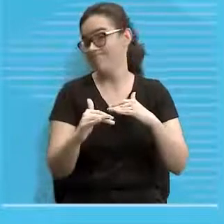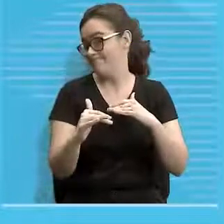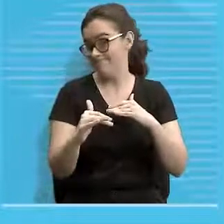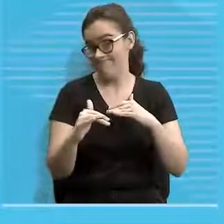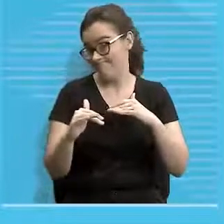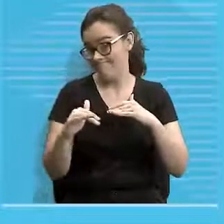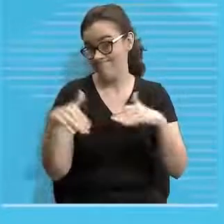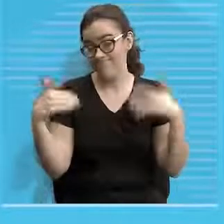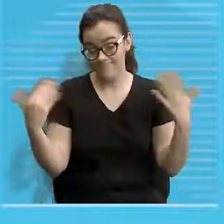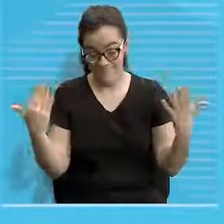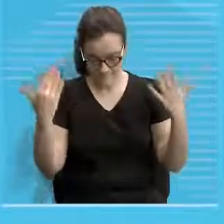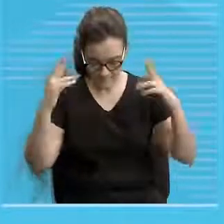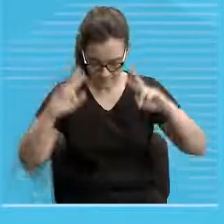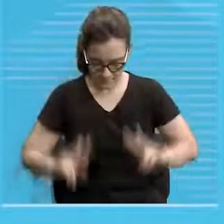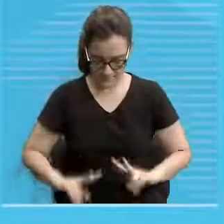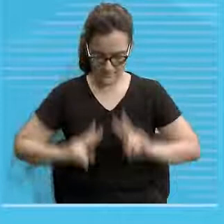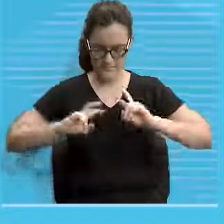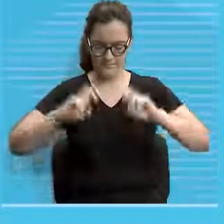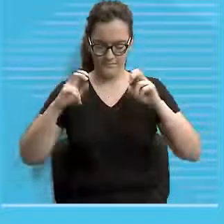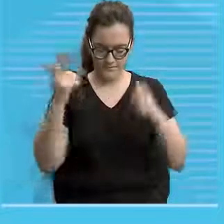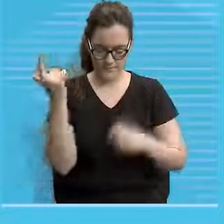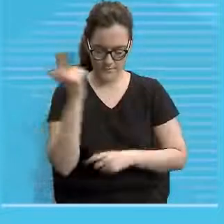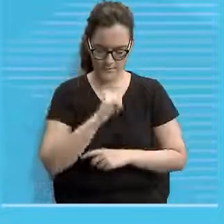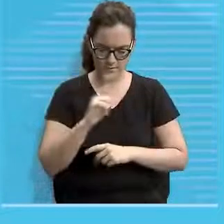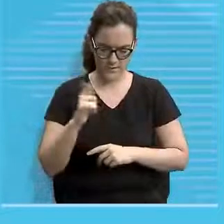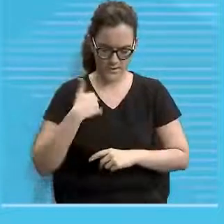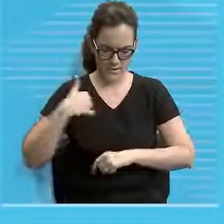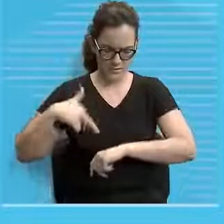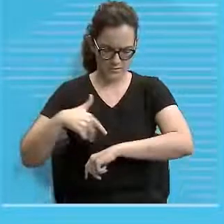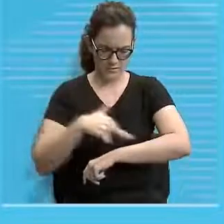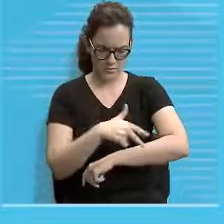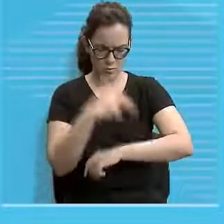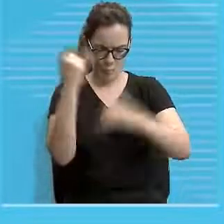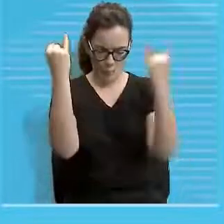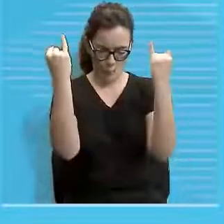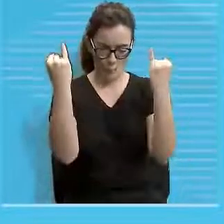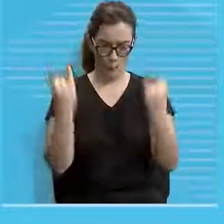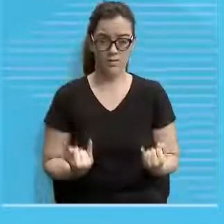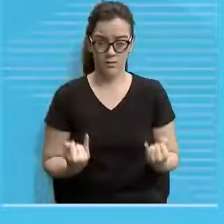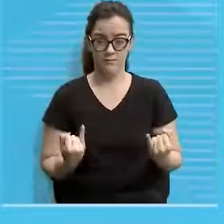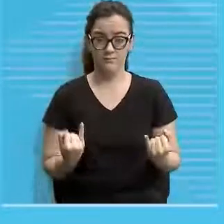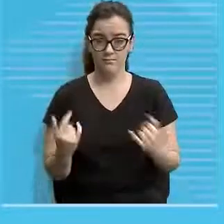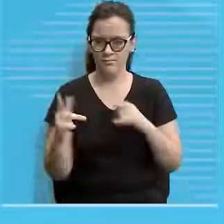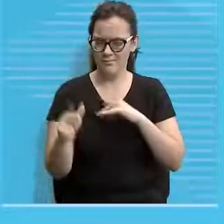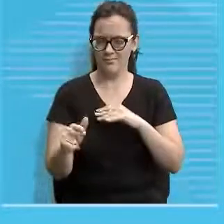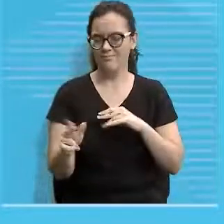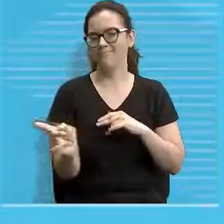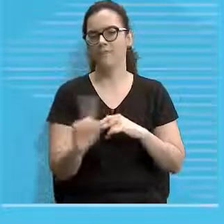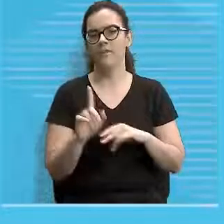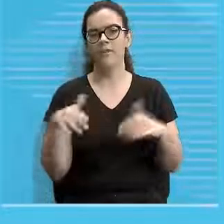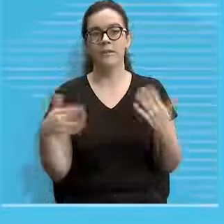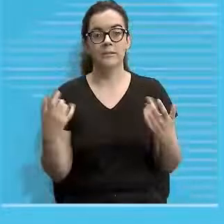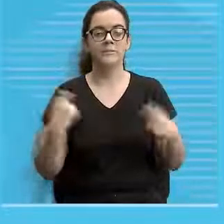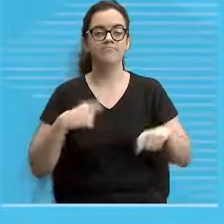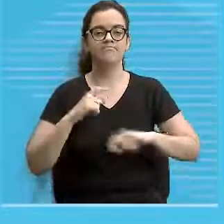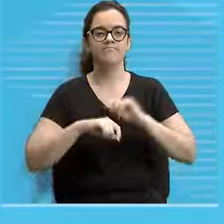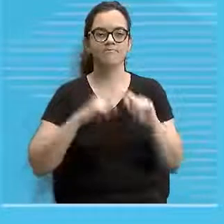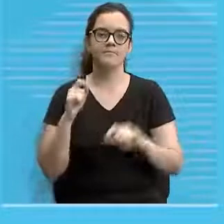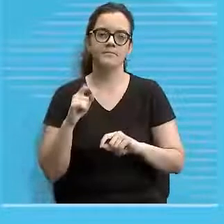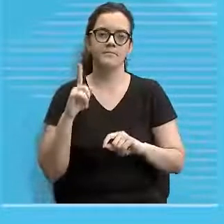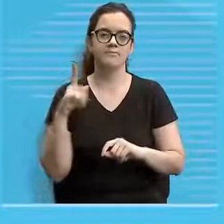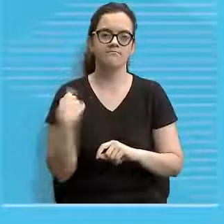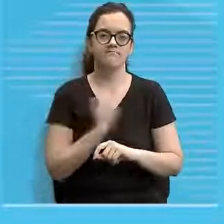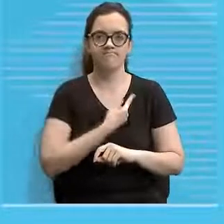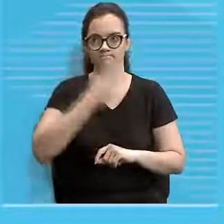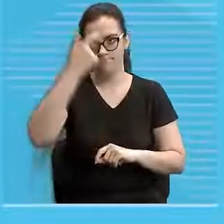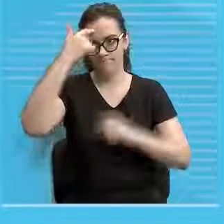sendo esperado, que se cria essa expectativa, e é claro que isso vai envolver com muitas questões, né? A gente vive